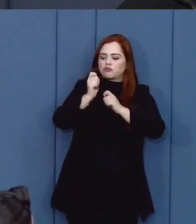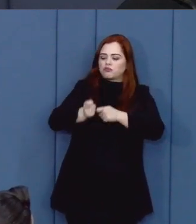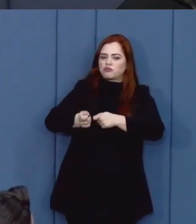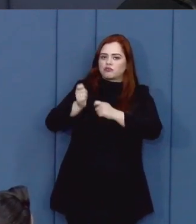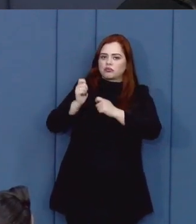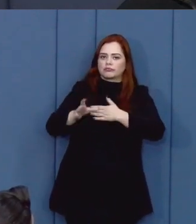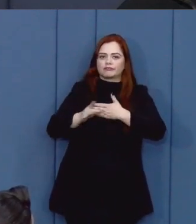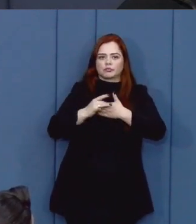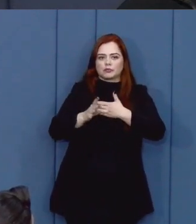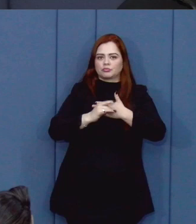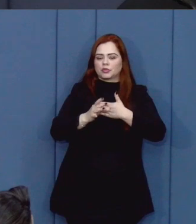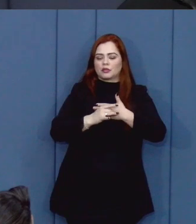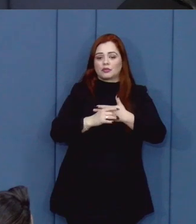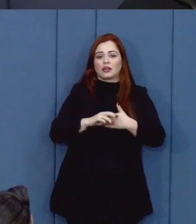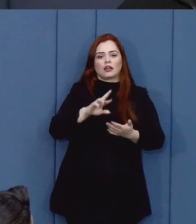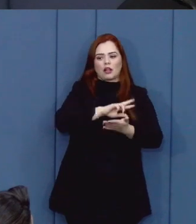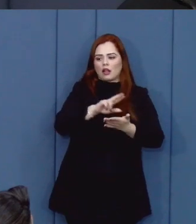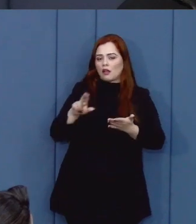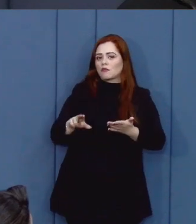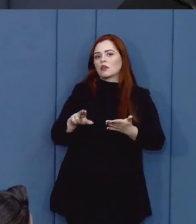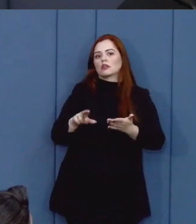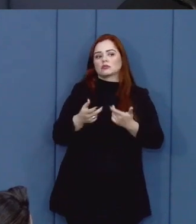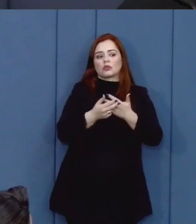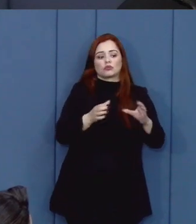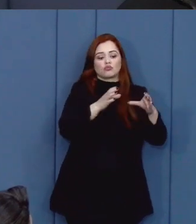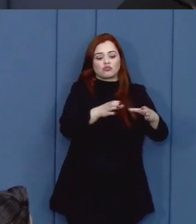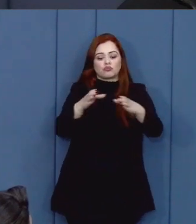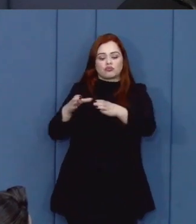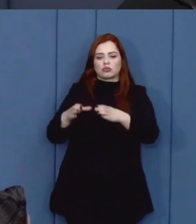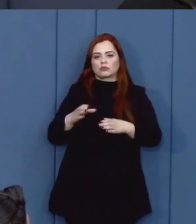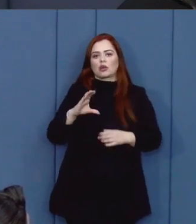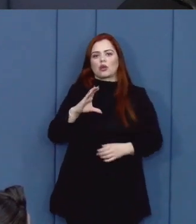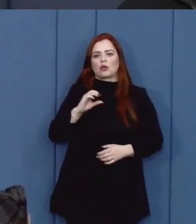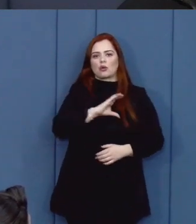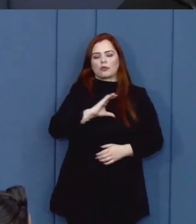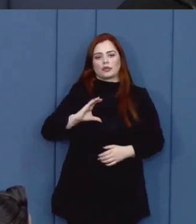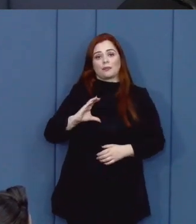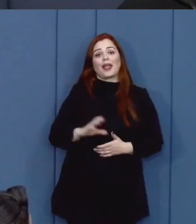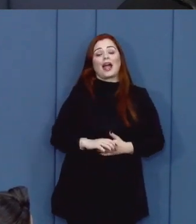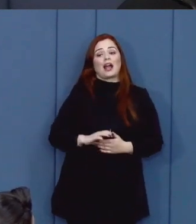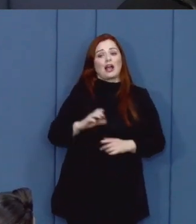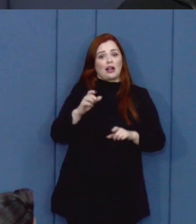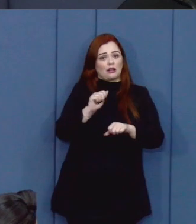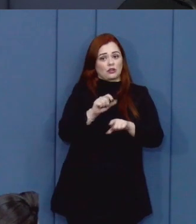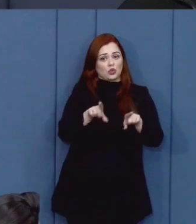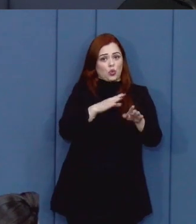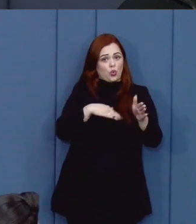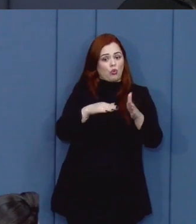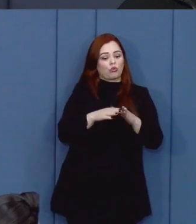a representatividade de cientistas nos diversos subcomitês. A agência governamental tem que viabilizar